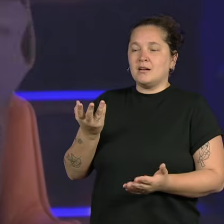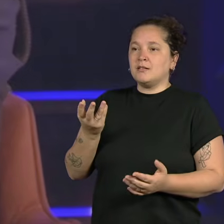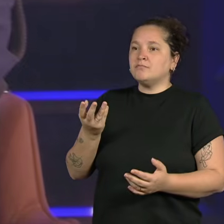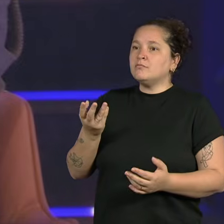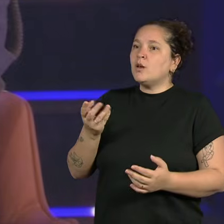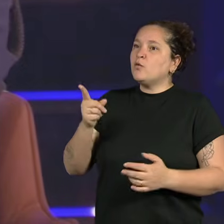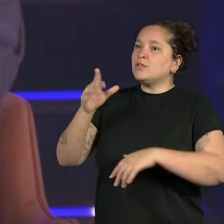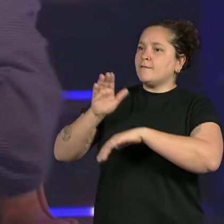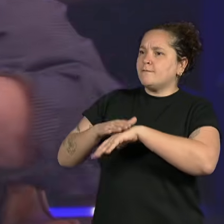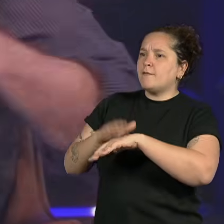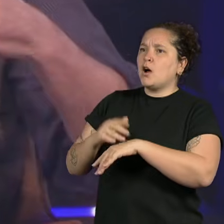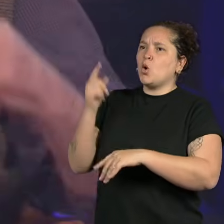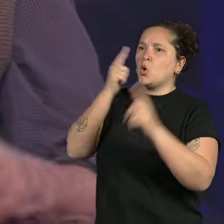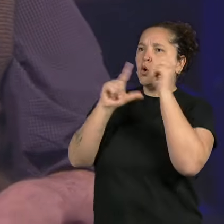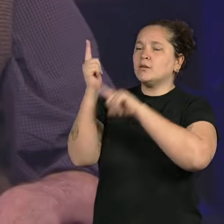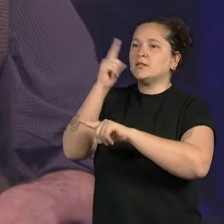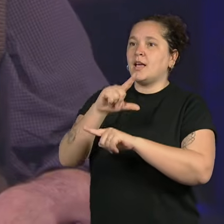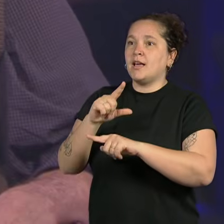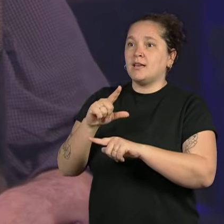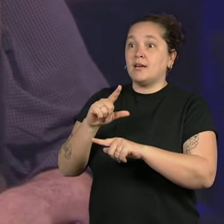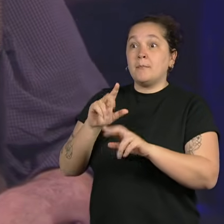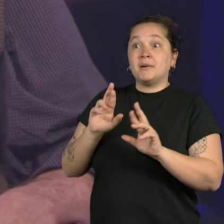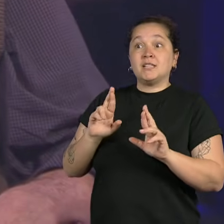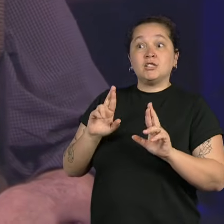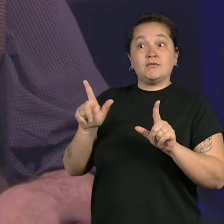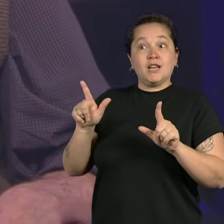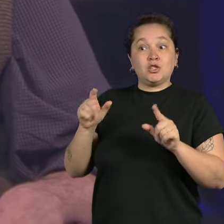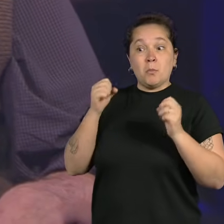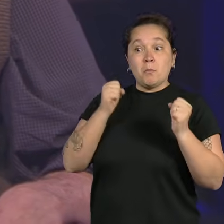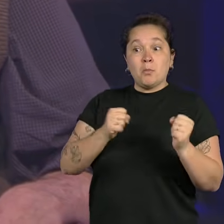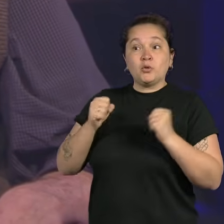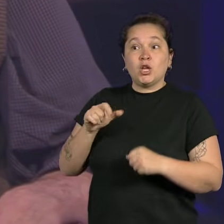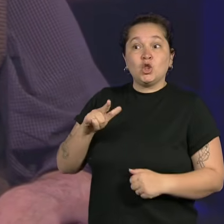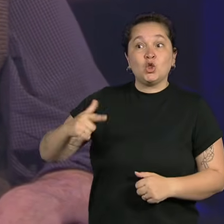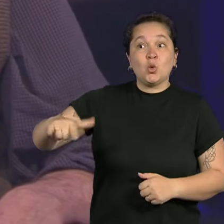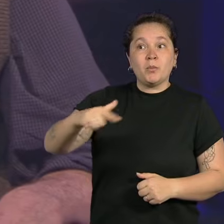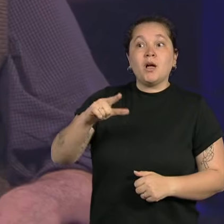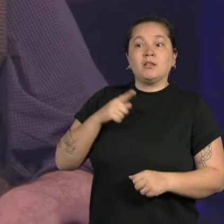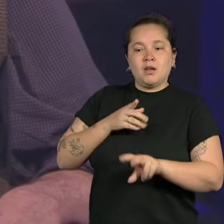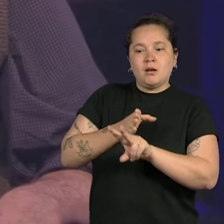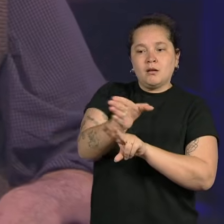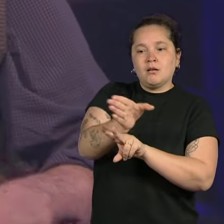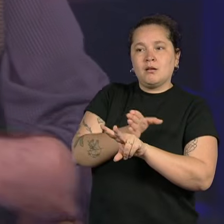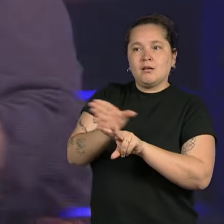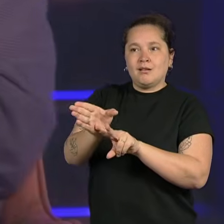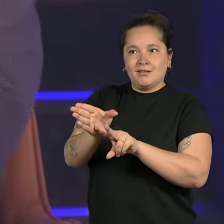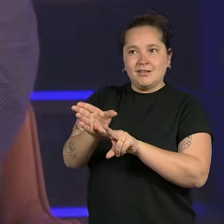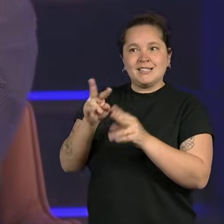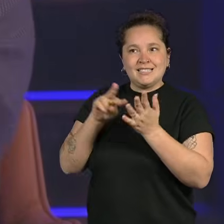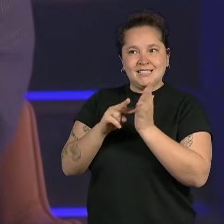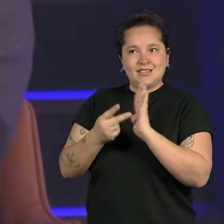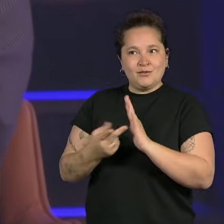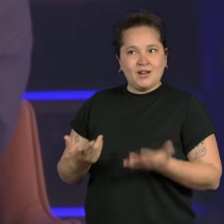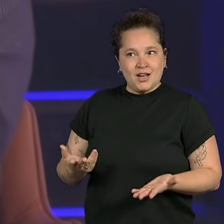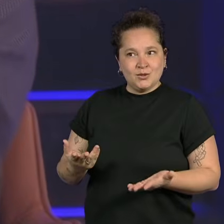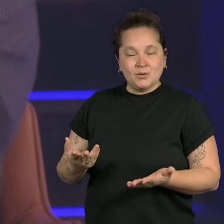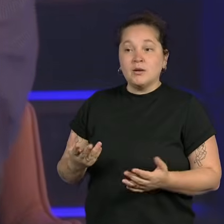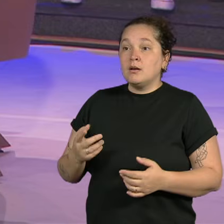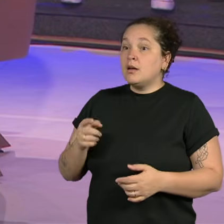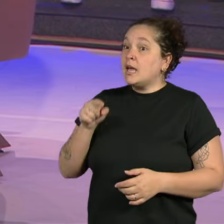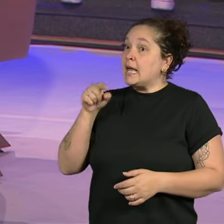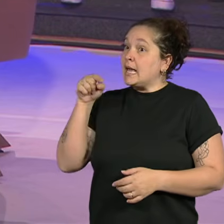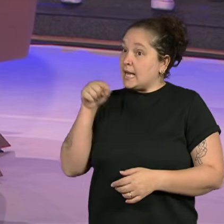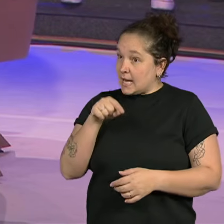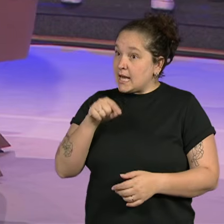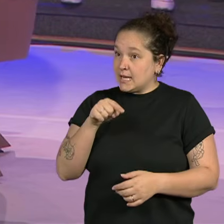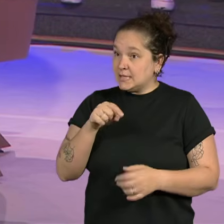conseguir fazer. Não é o poder de eu te dominar, mas é o poder de realização. Esse poder a gente esquece e